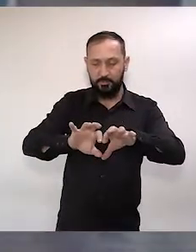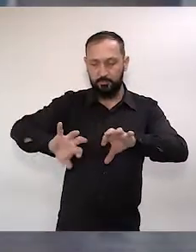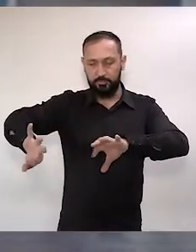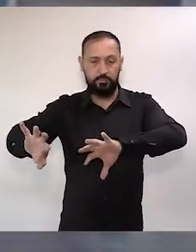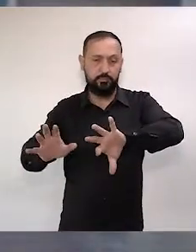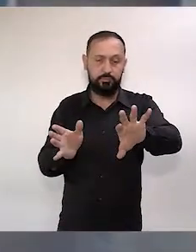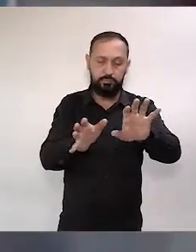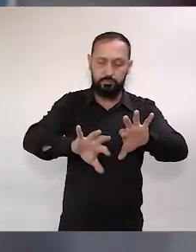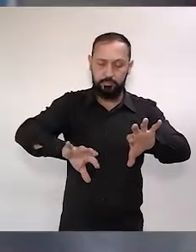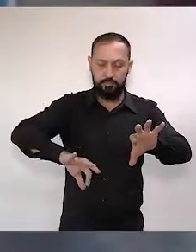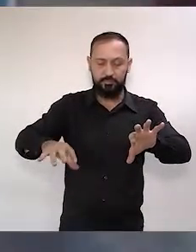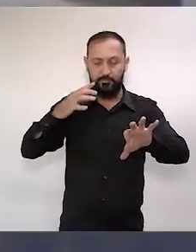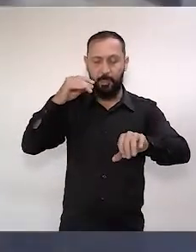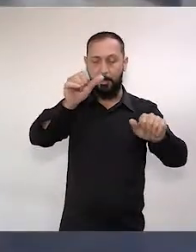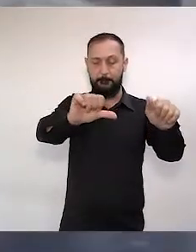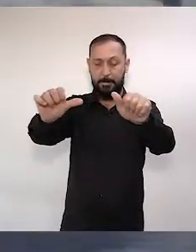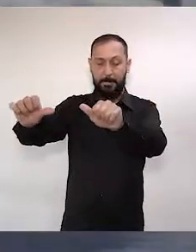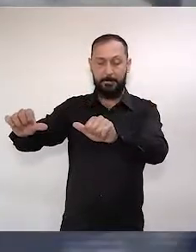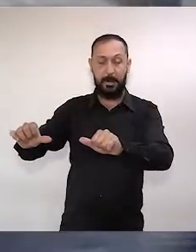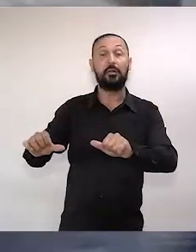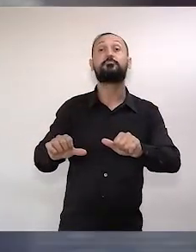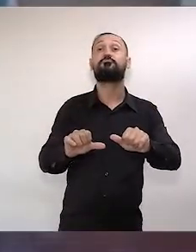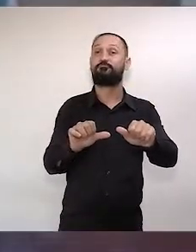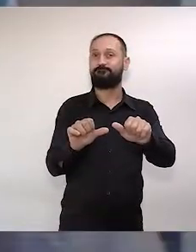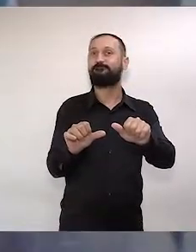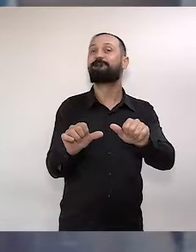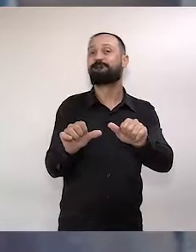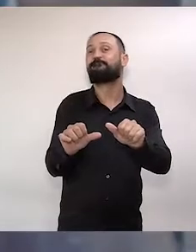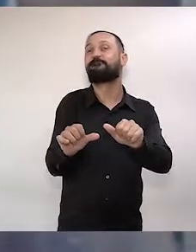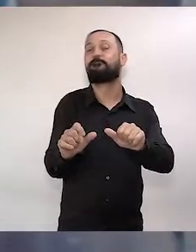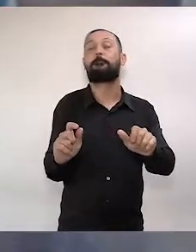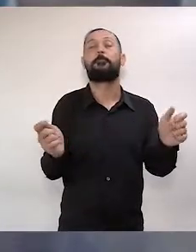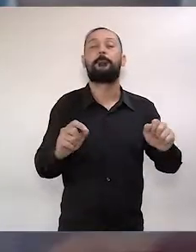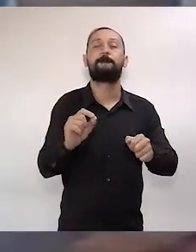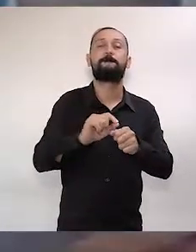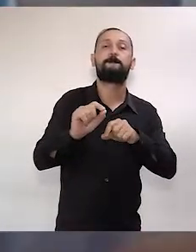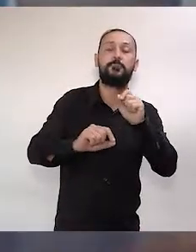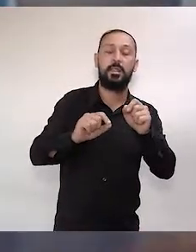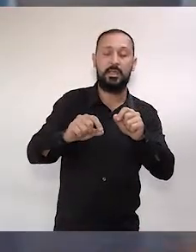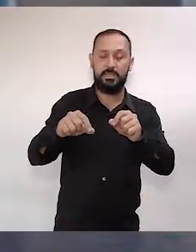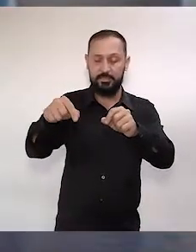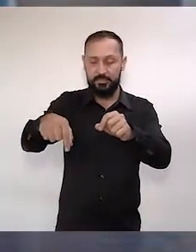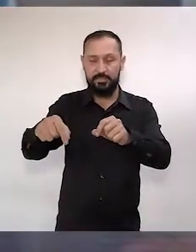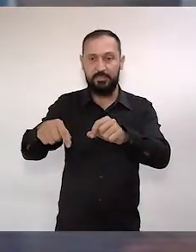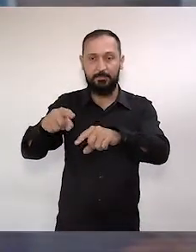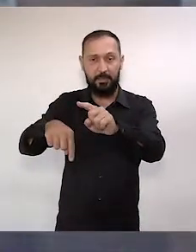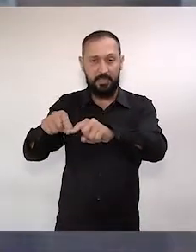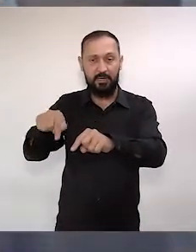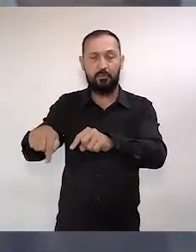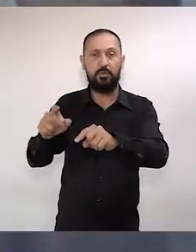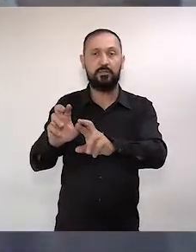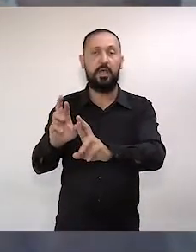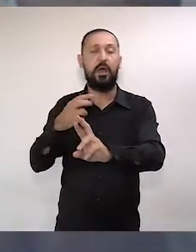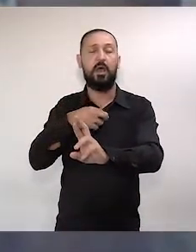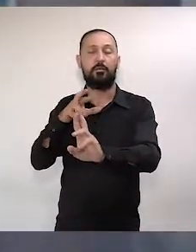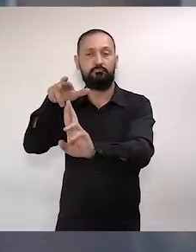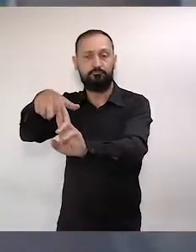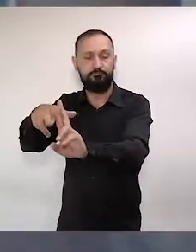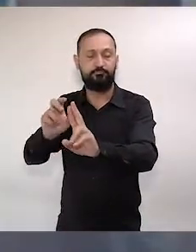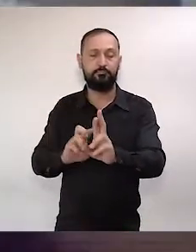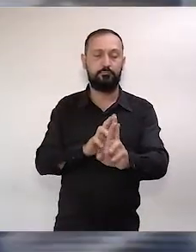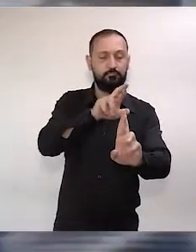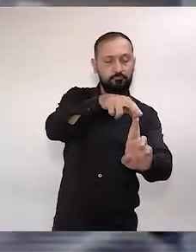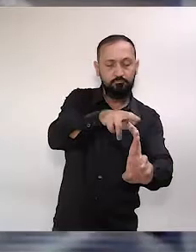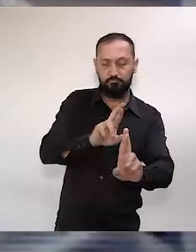da sua pizza e avaliar individualmente esses ingredientes. E assim você pode fazer, esse ingrediente ele tem essa